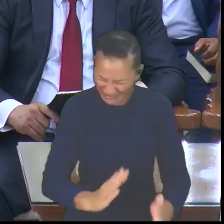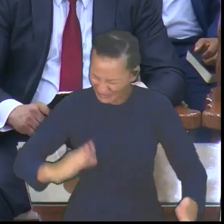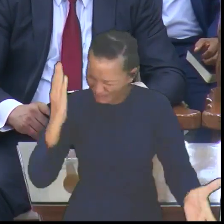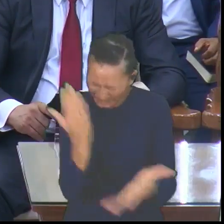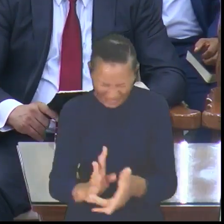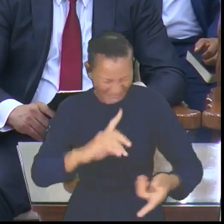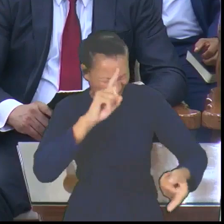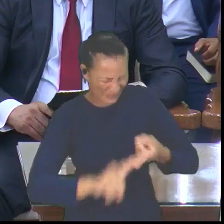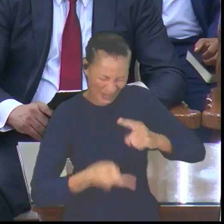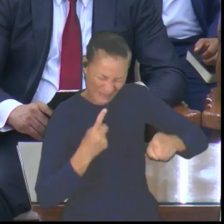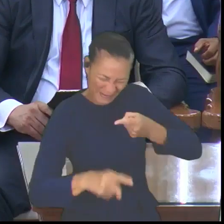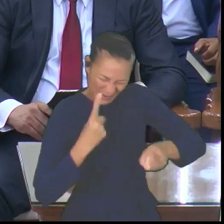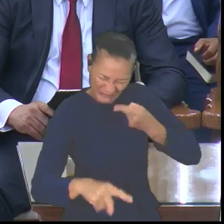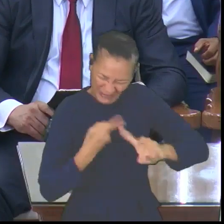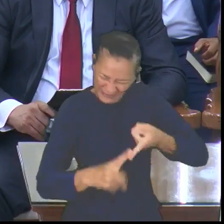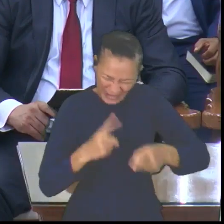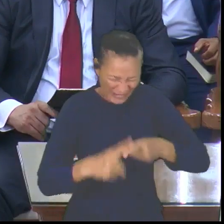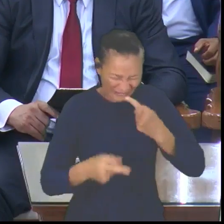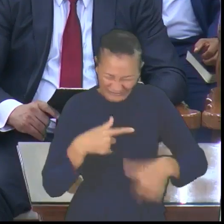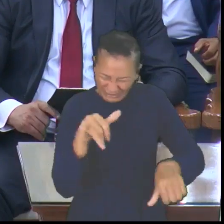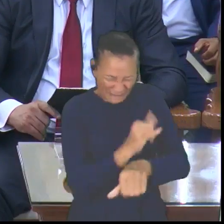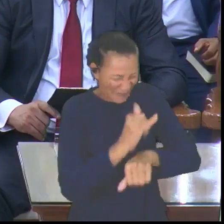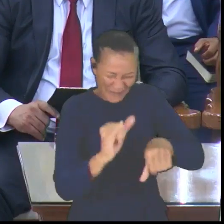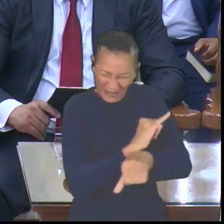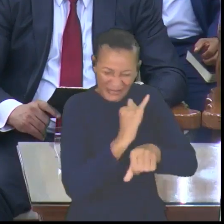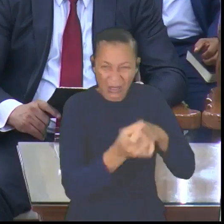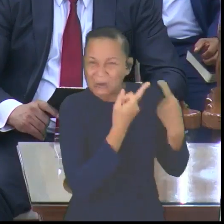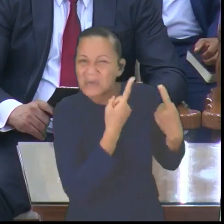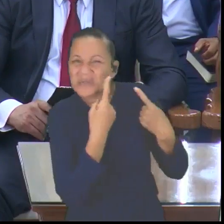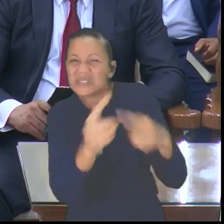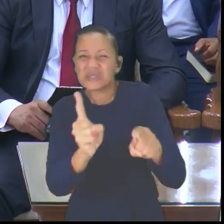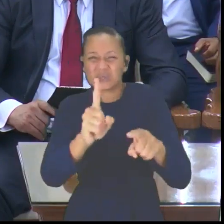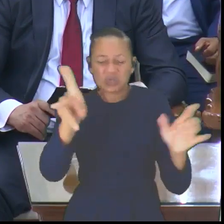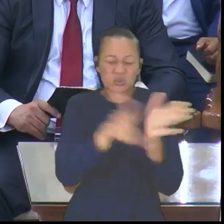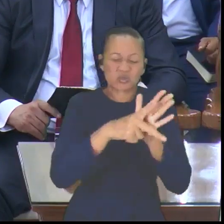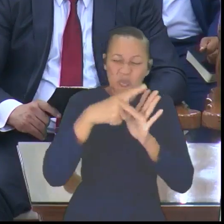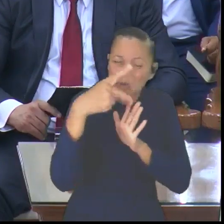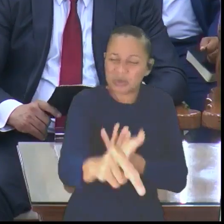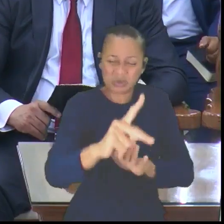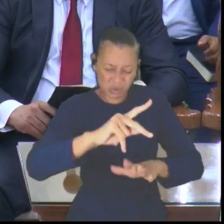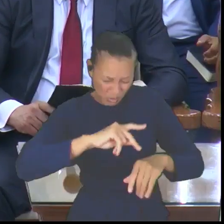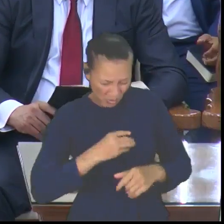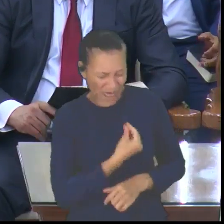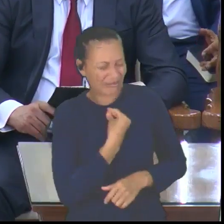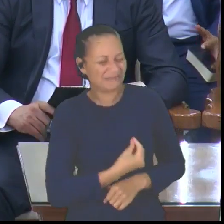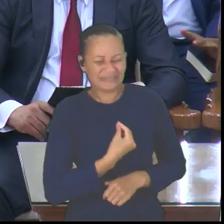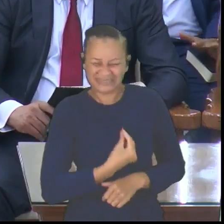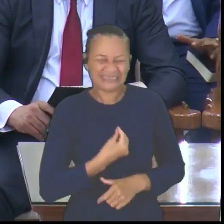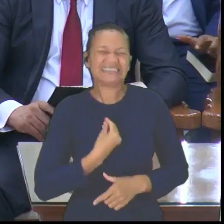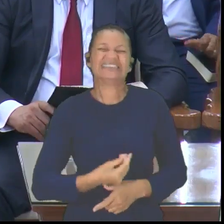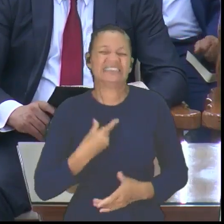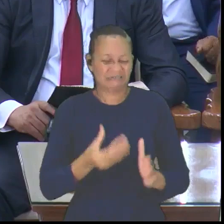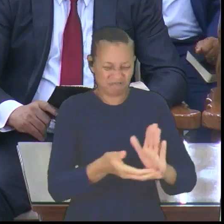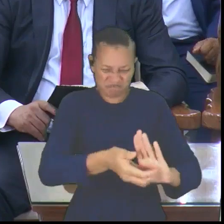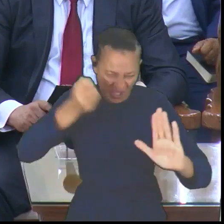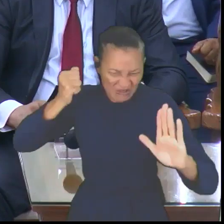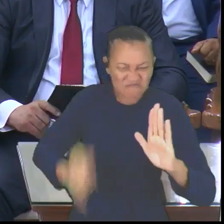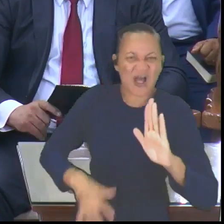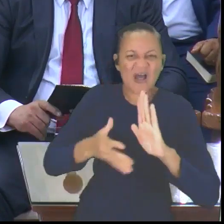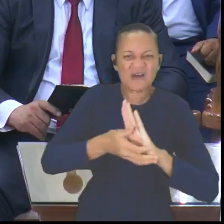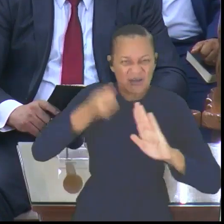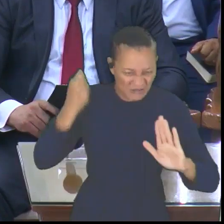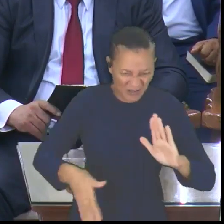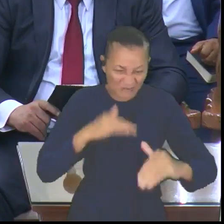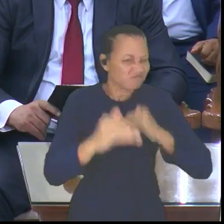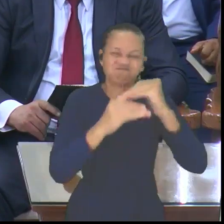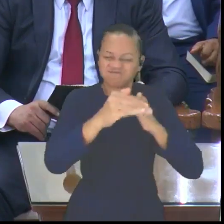ferramentas, toda a ferramenta preparada contra a tua vida esta noite. Deus está dizendo, eu não vou deixar